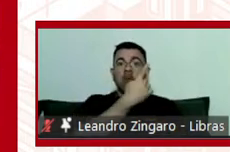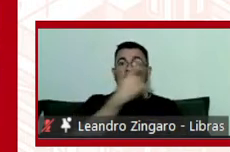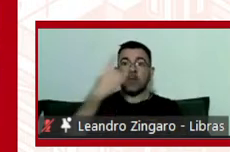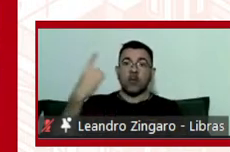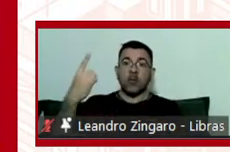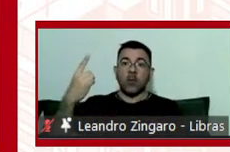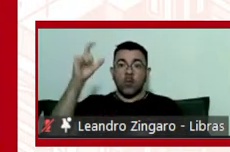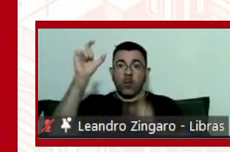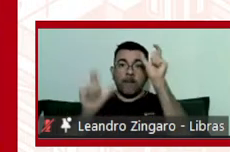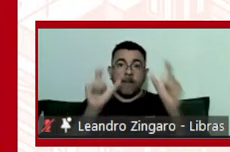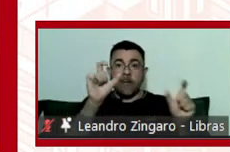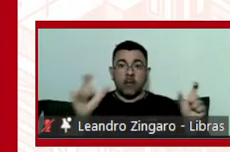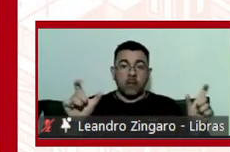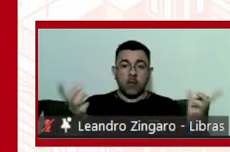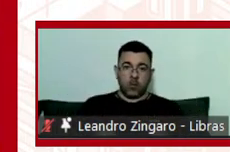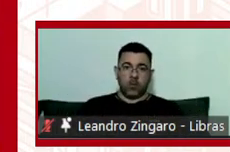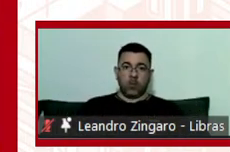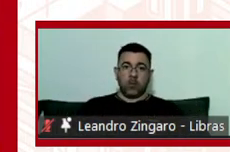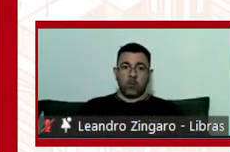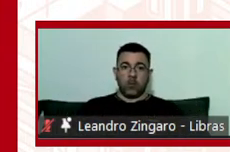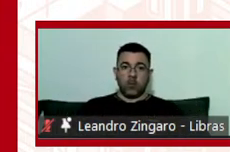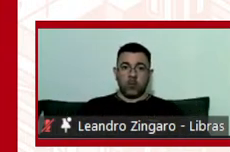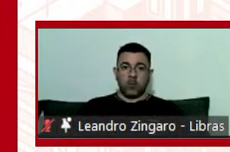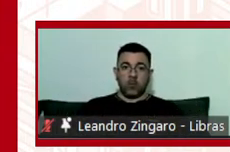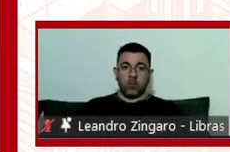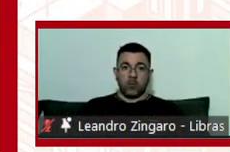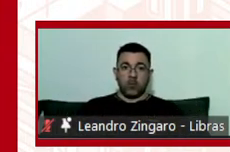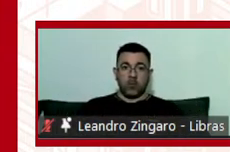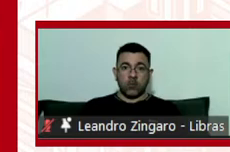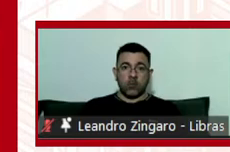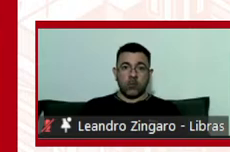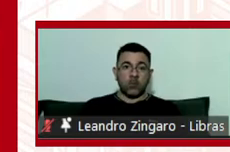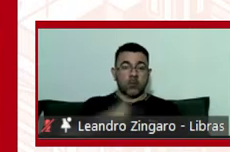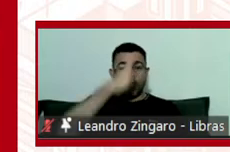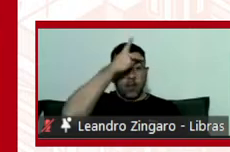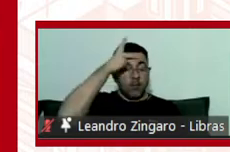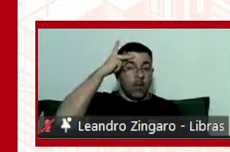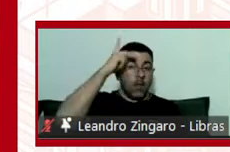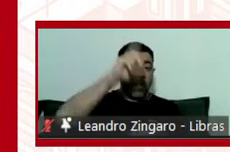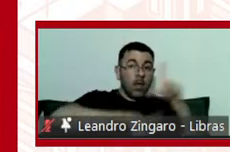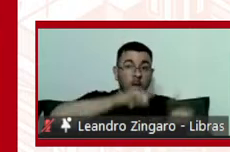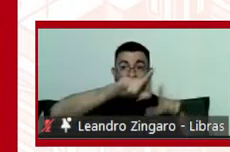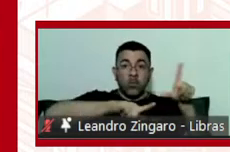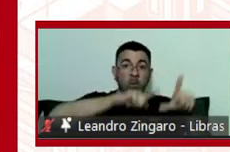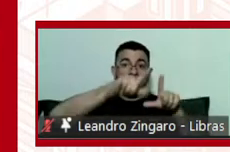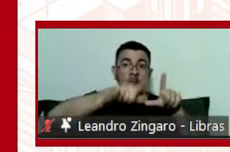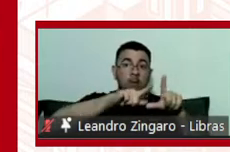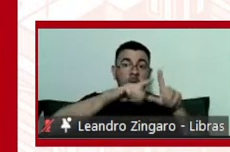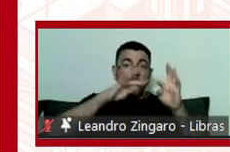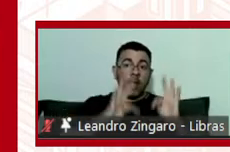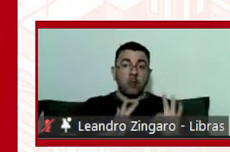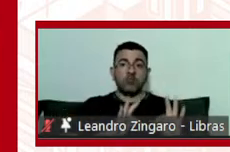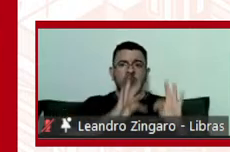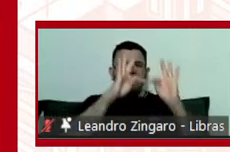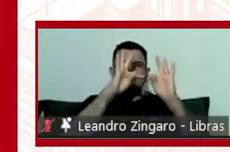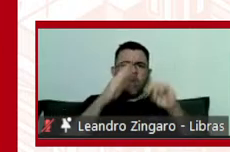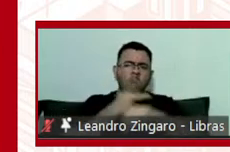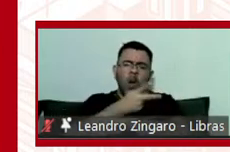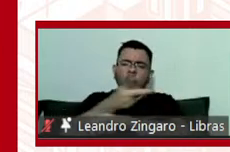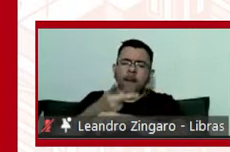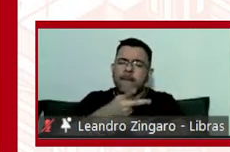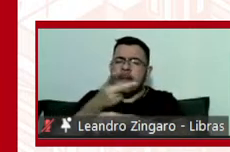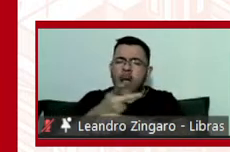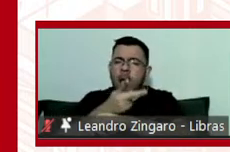ver aqui a versão do eh que o trabalhador vê é que você tem essa mesma tecnologia de buscar por áudio dentro dela